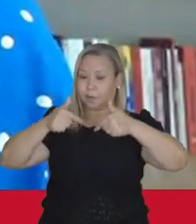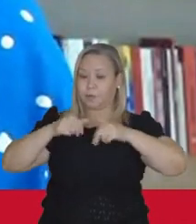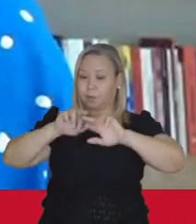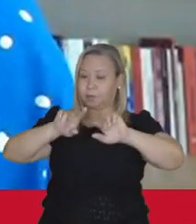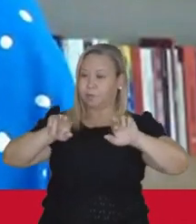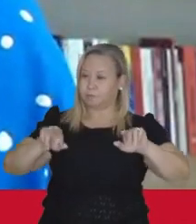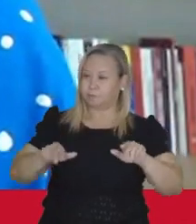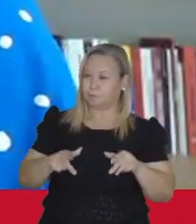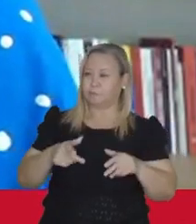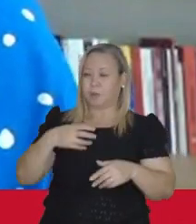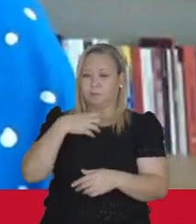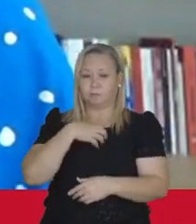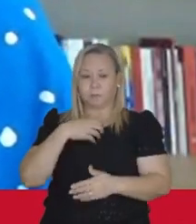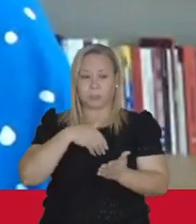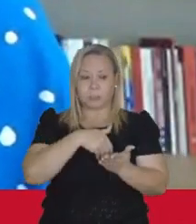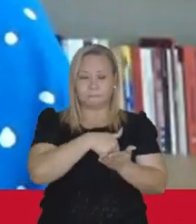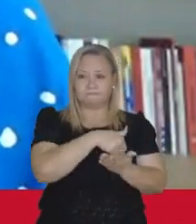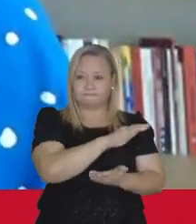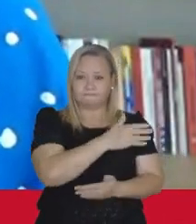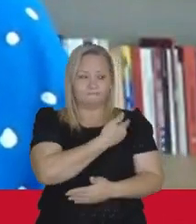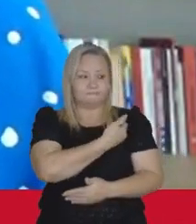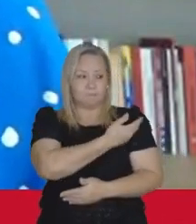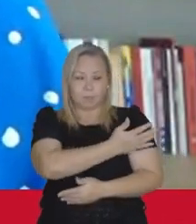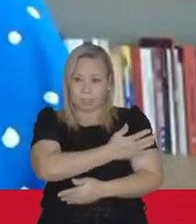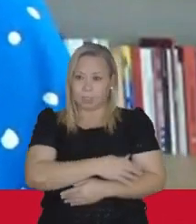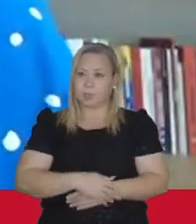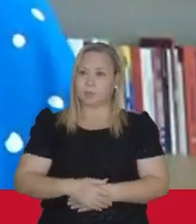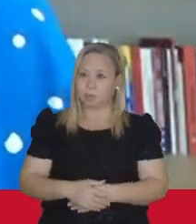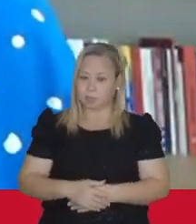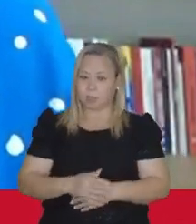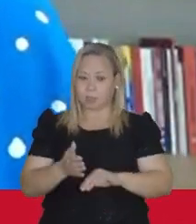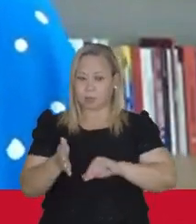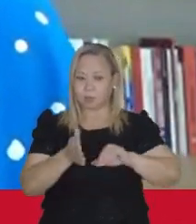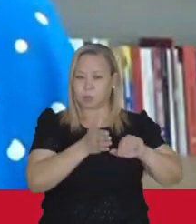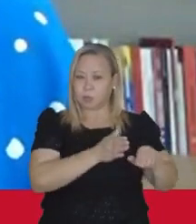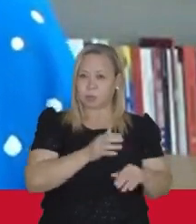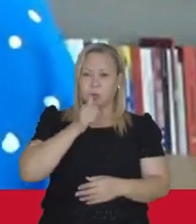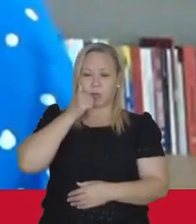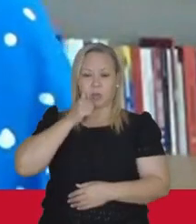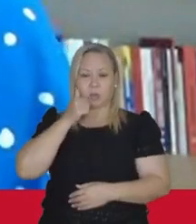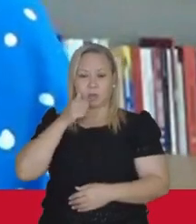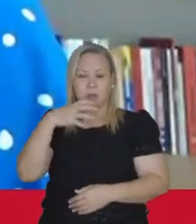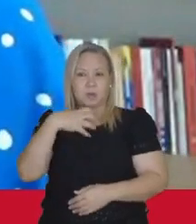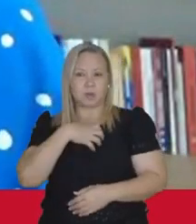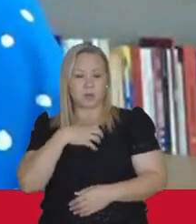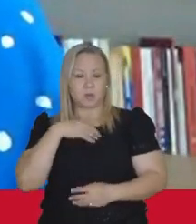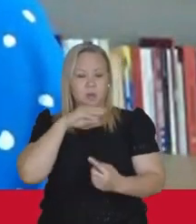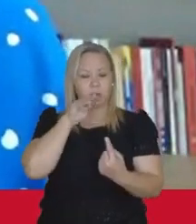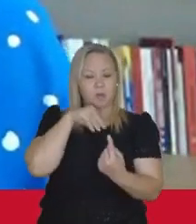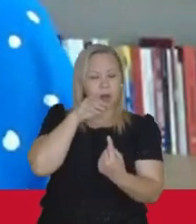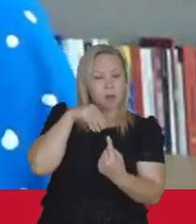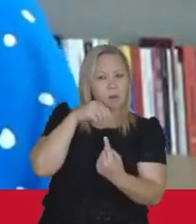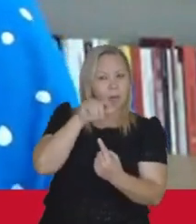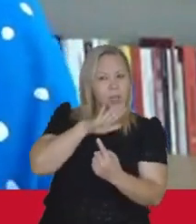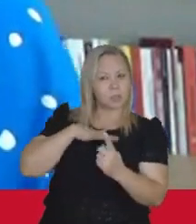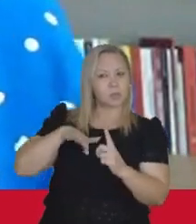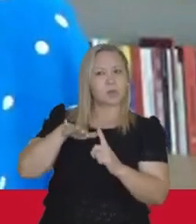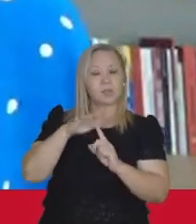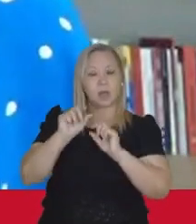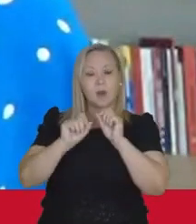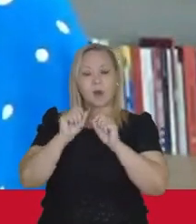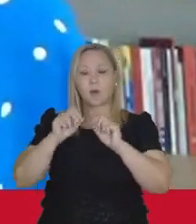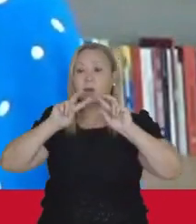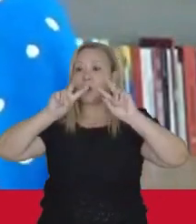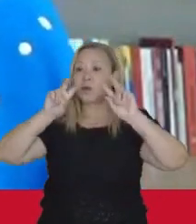formas de exclusão, né, e exclusão das mulheres em situação de vulnerabilidade social, que é o